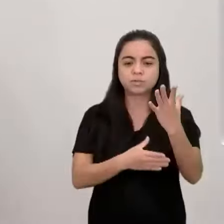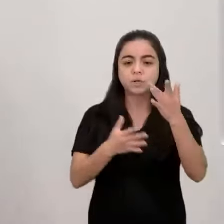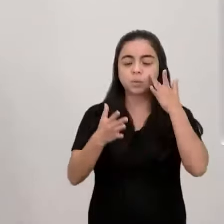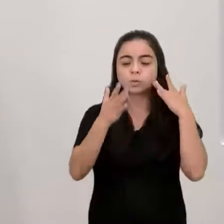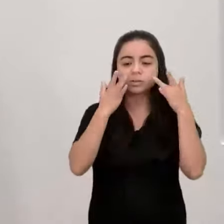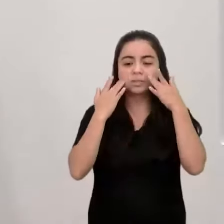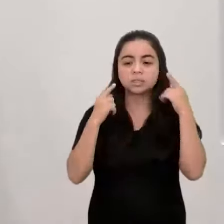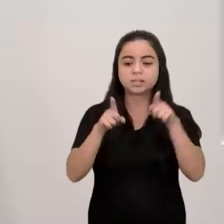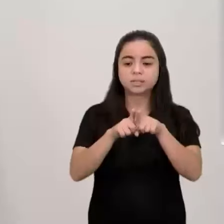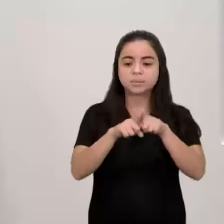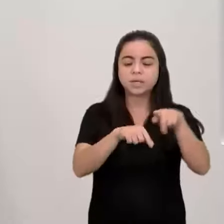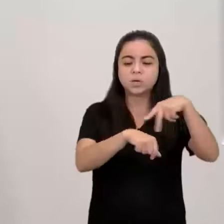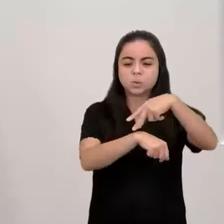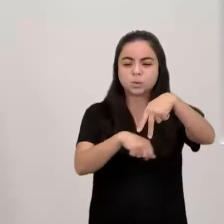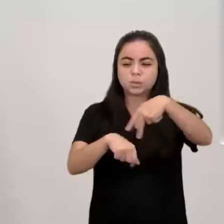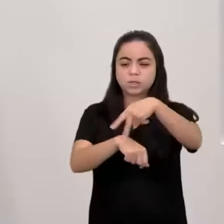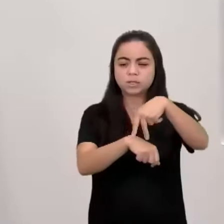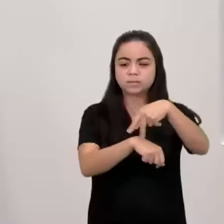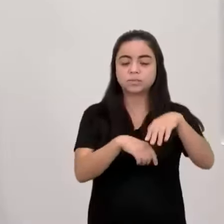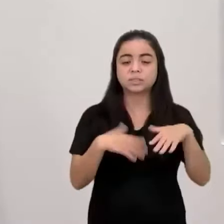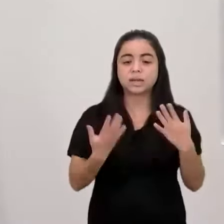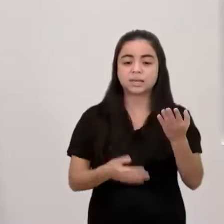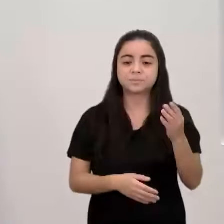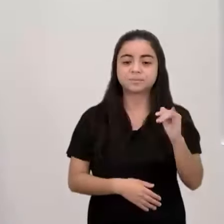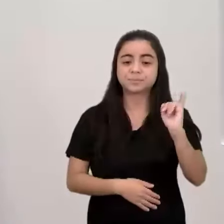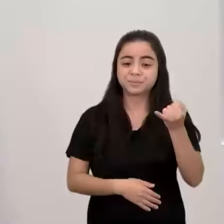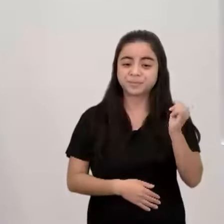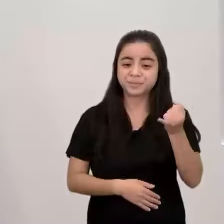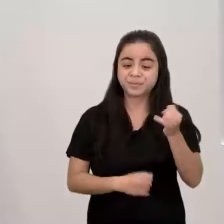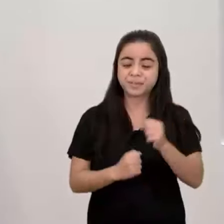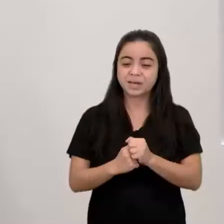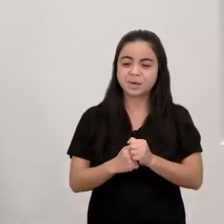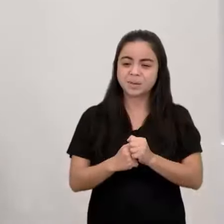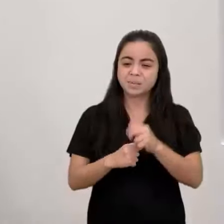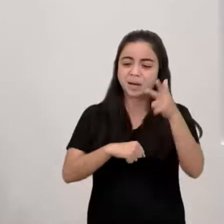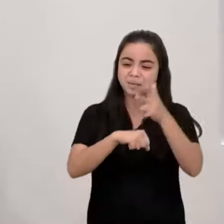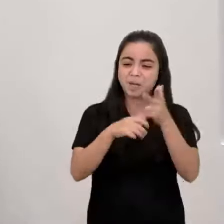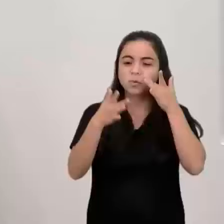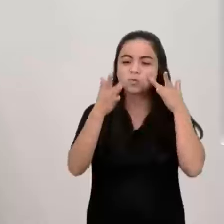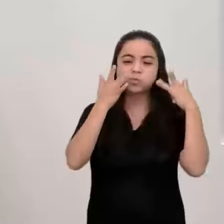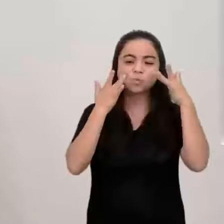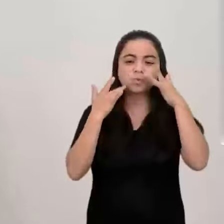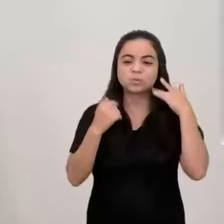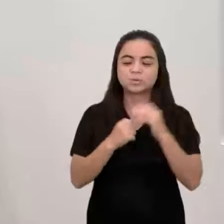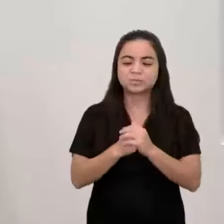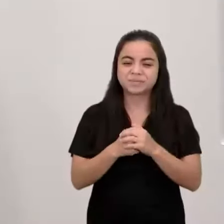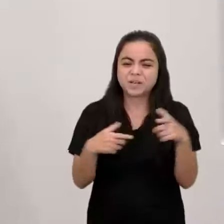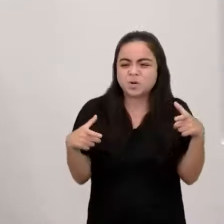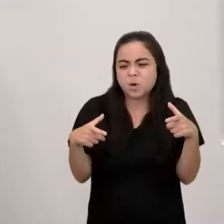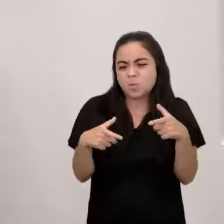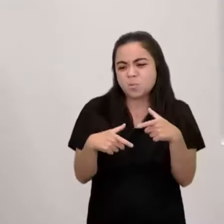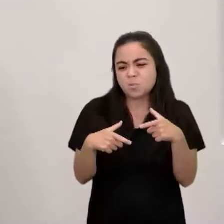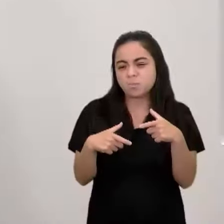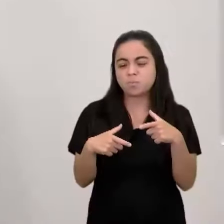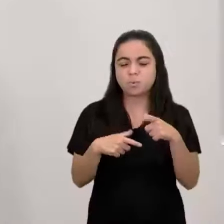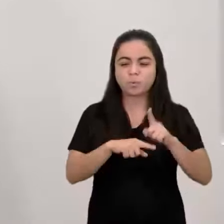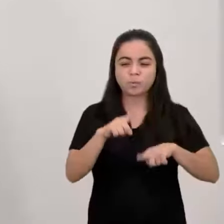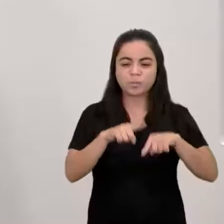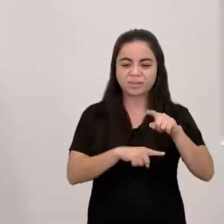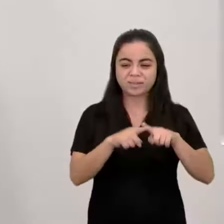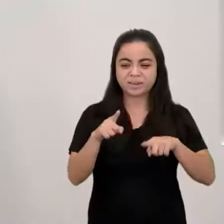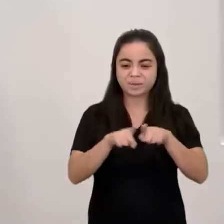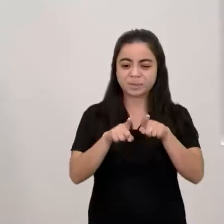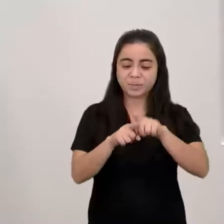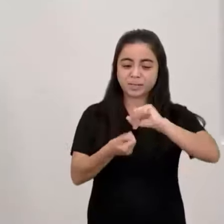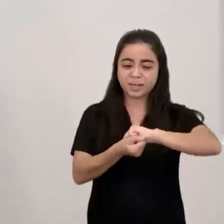com coreógrafos, enfim. E aproveitamos para fazer essa encenação. Então vocês viram, tínhamos poucos elementos, fizemos a